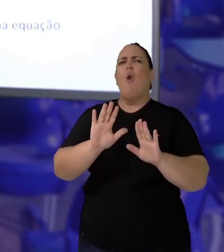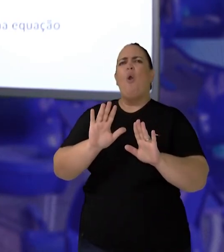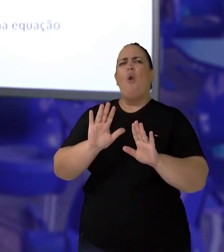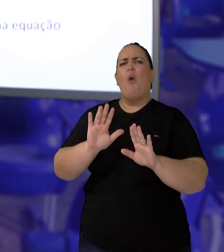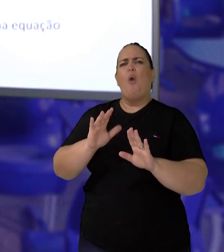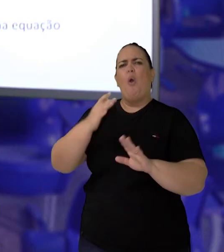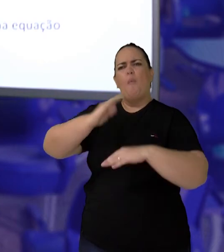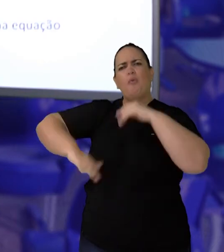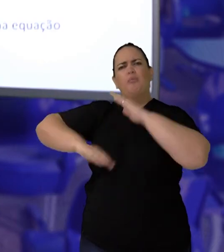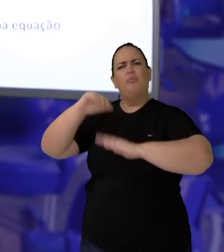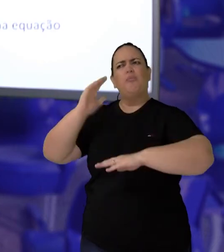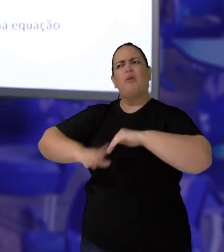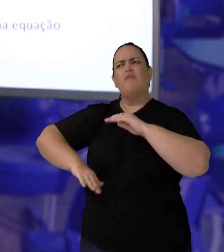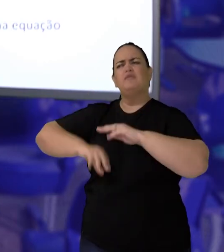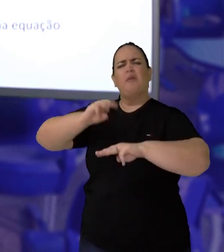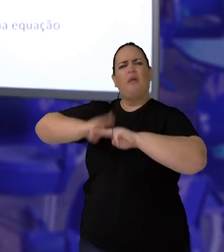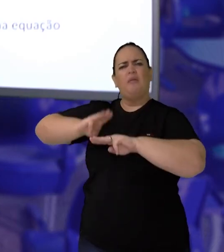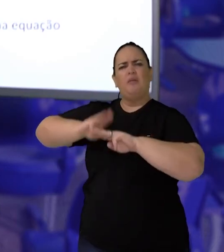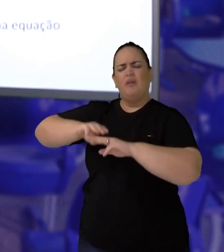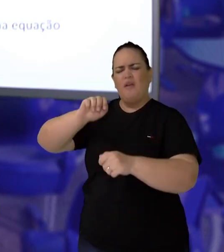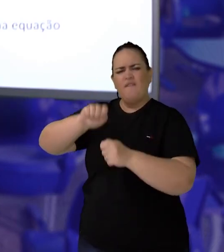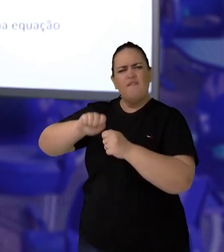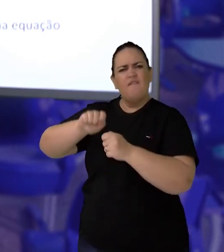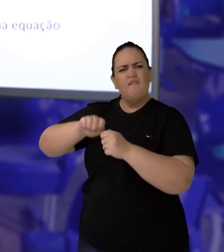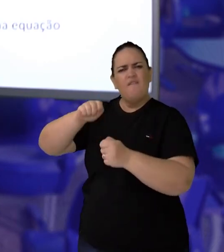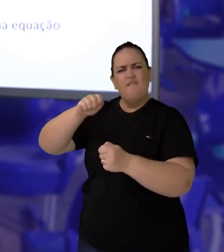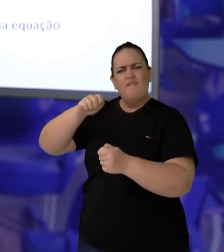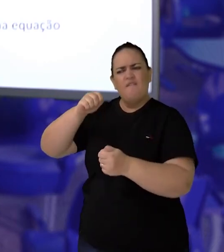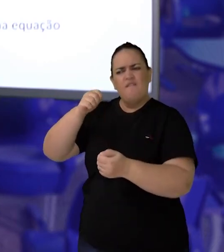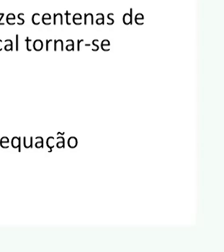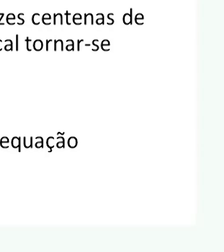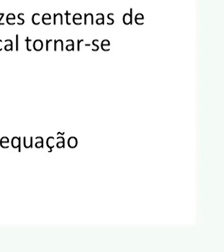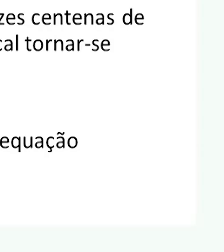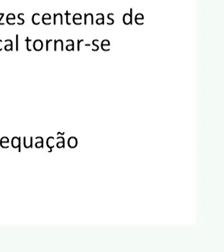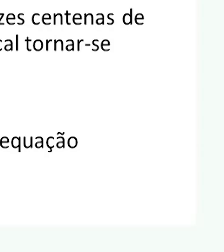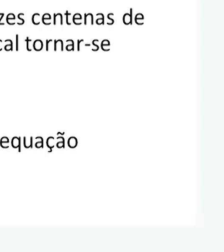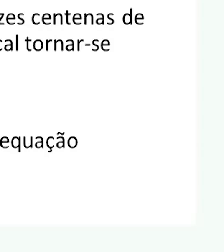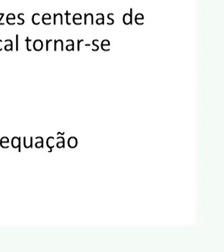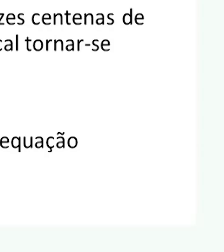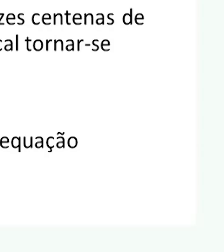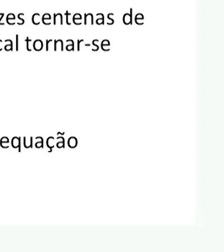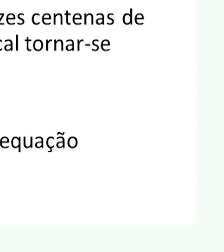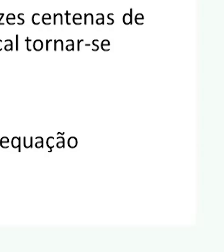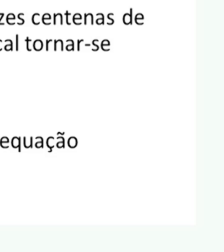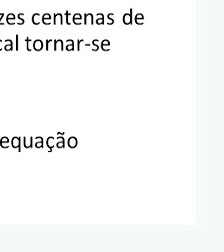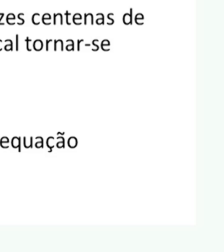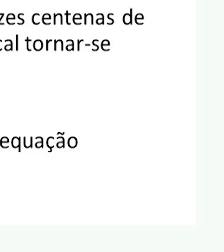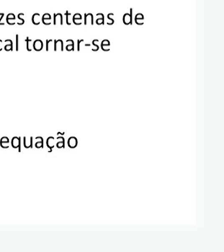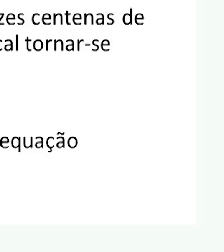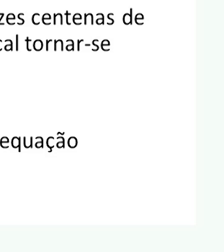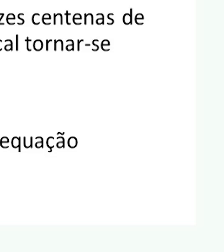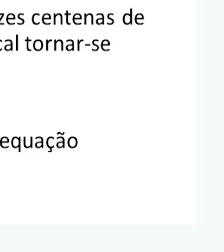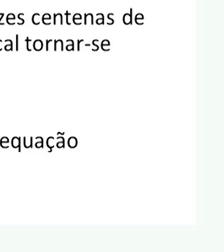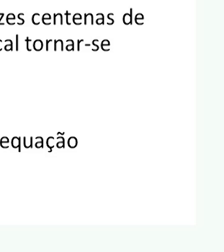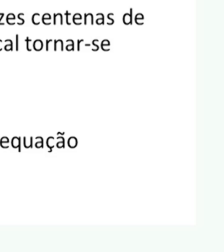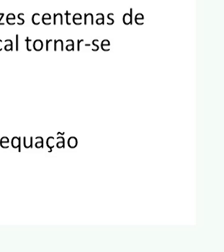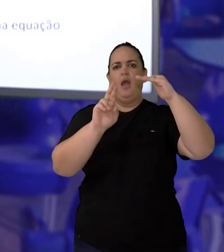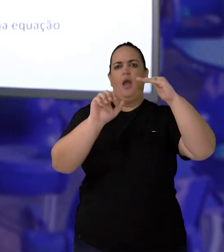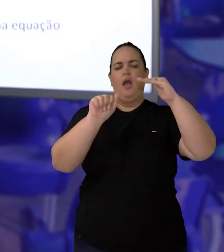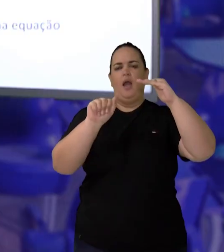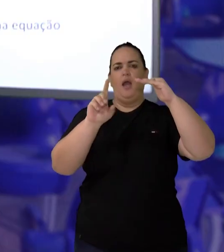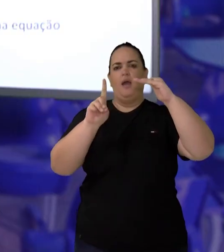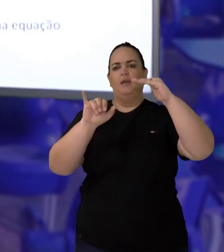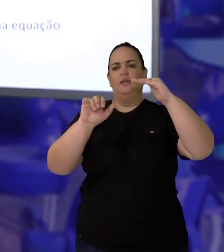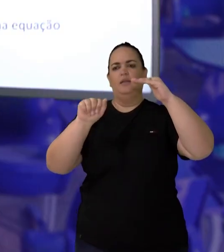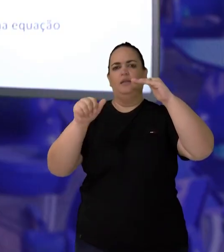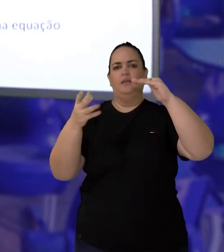fazer isso? Com uma equação chamada taxa de decaimento radioativo, tudo bem? A seguir eu vou trazer um